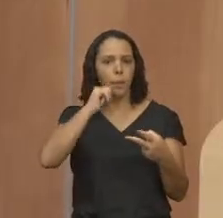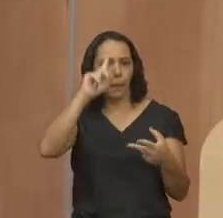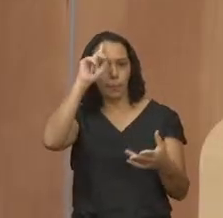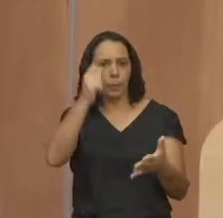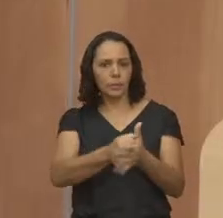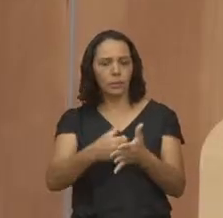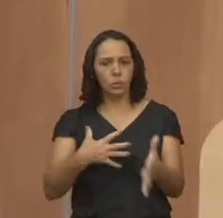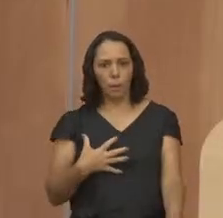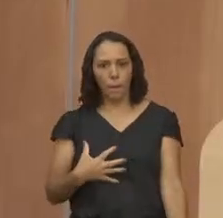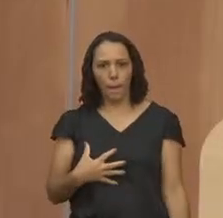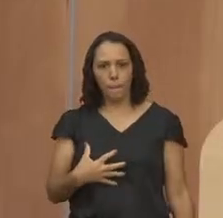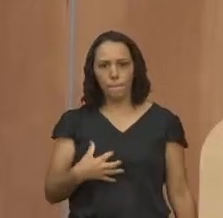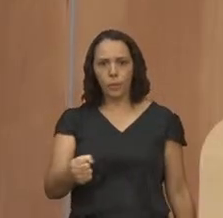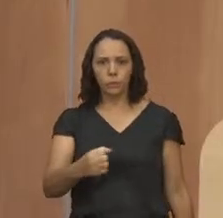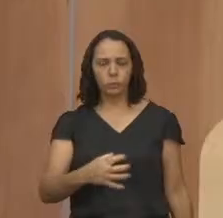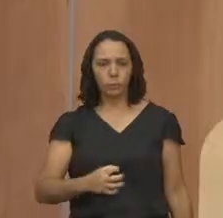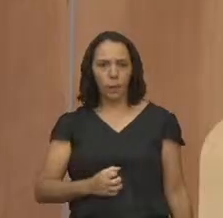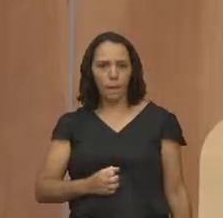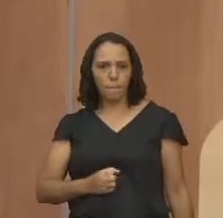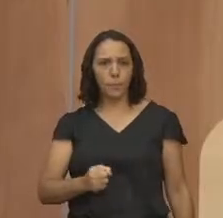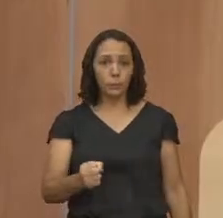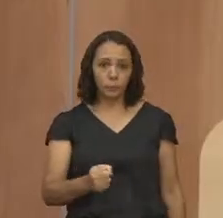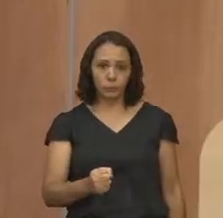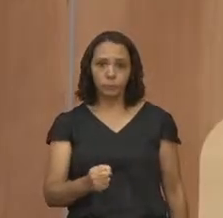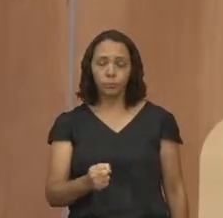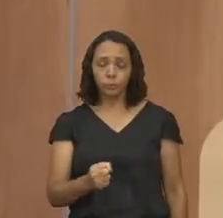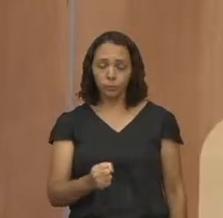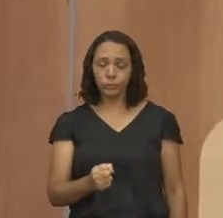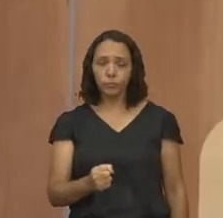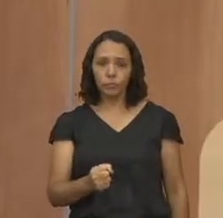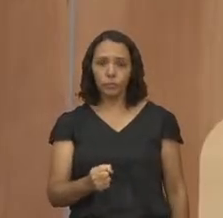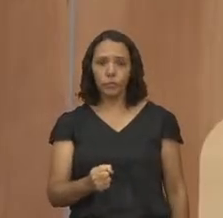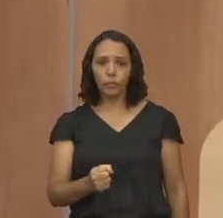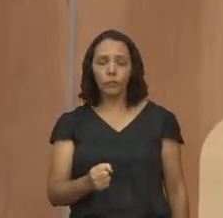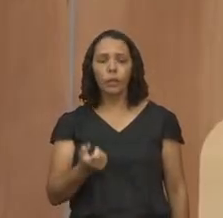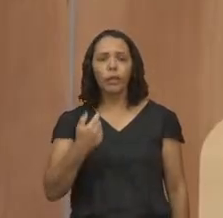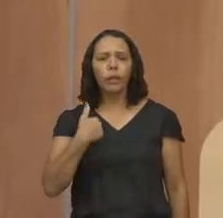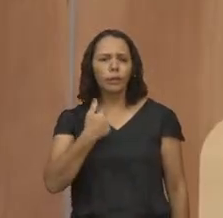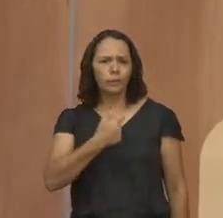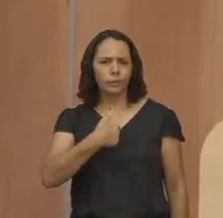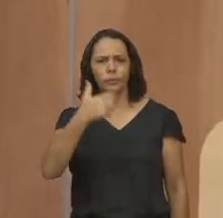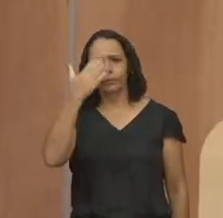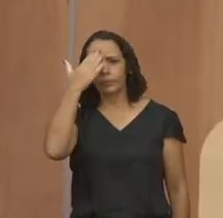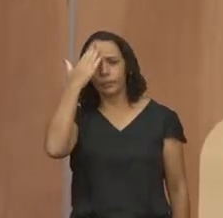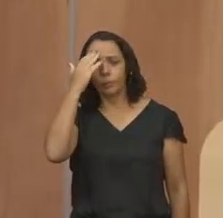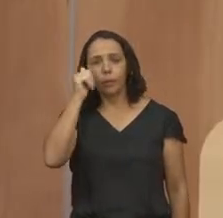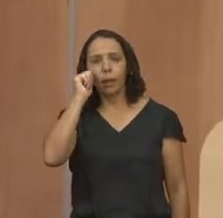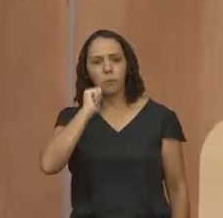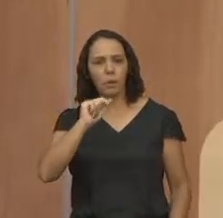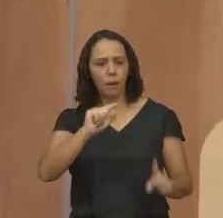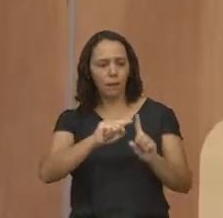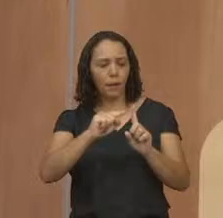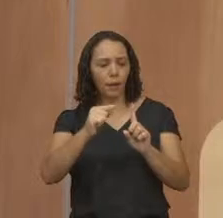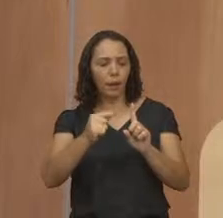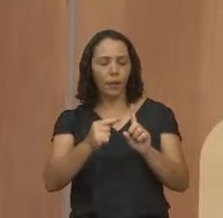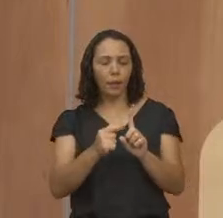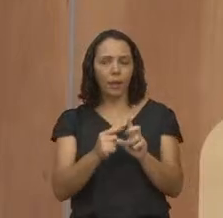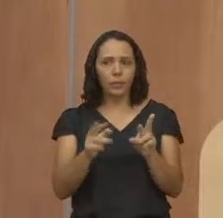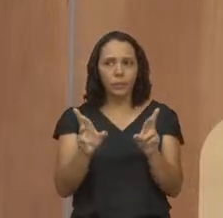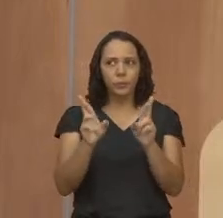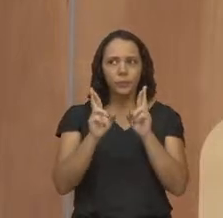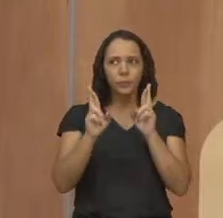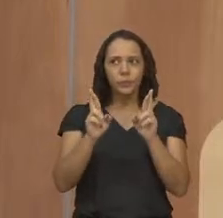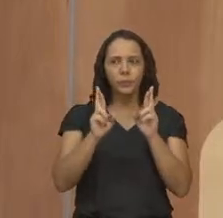a mulher aguarda pelo nascimento do seu filho. Porque a vida, na minha